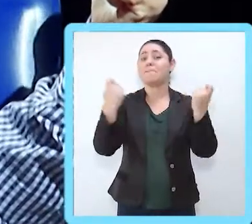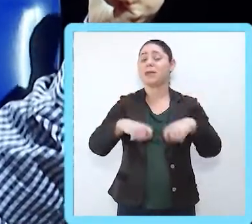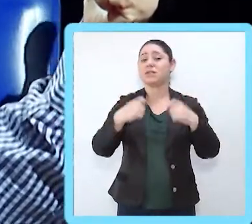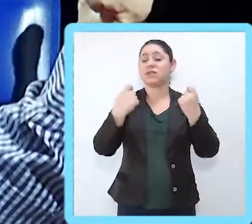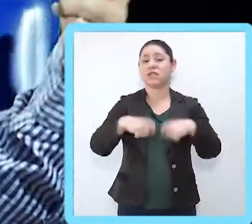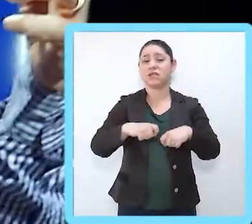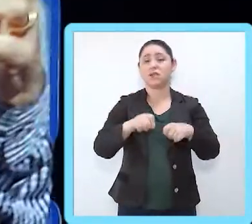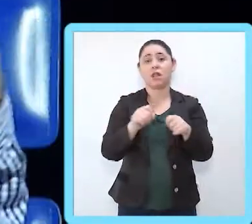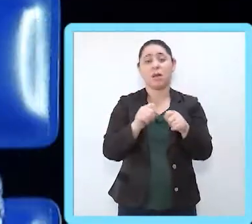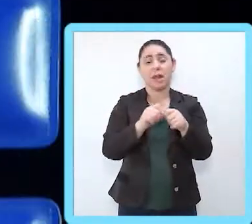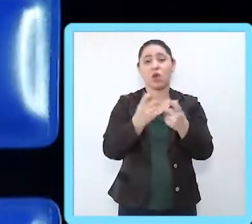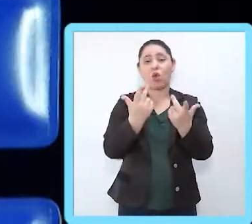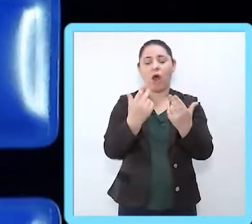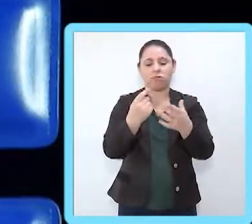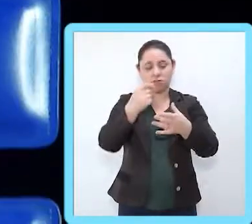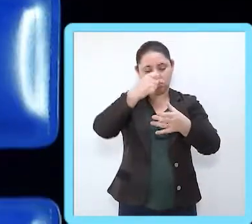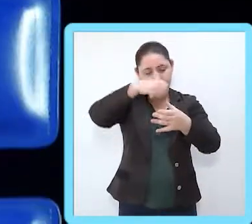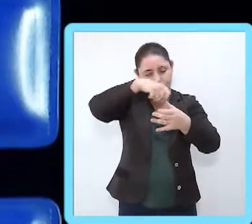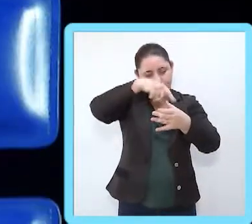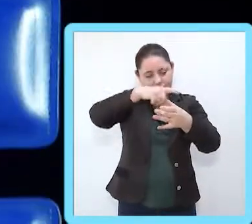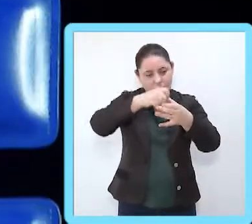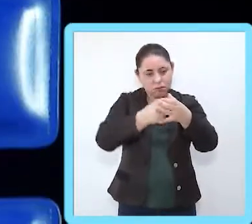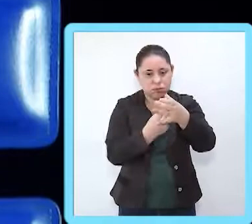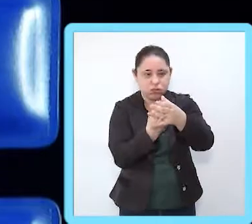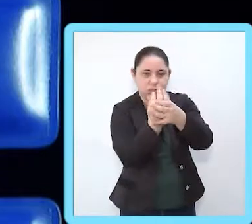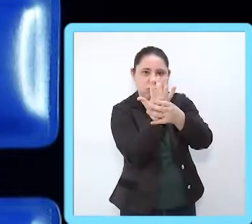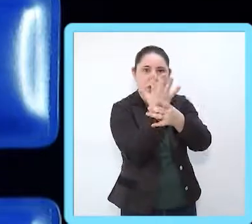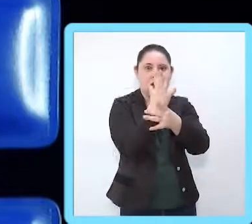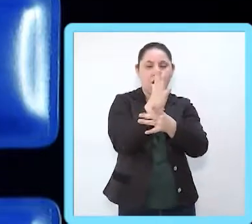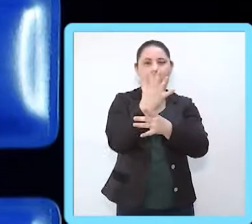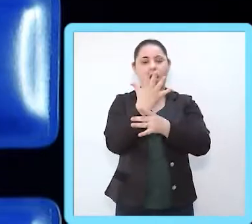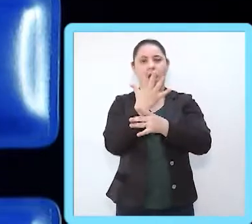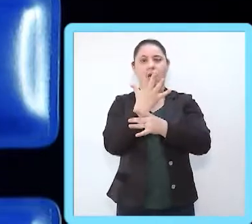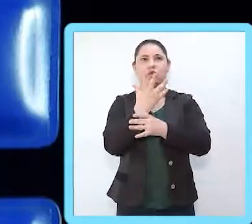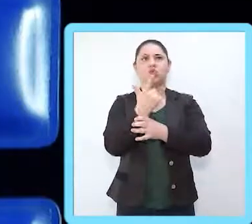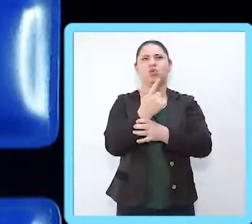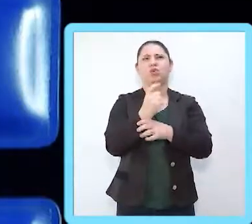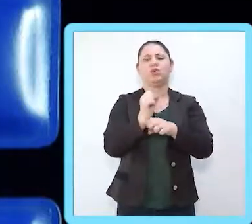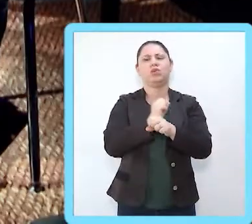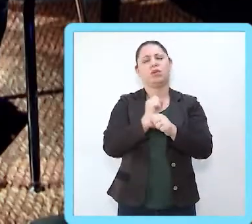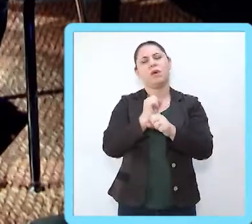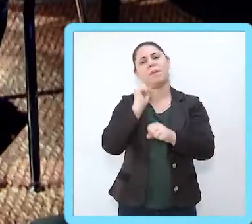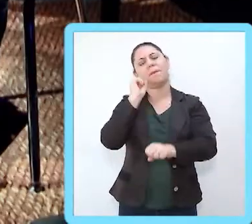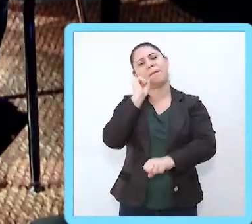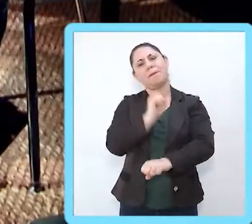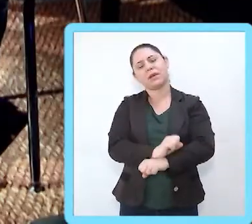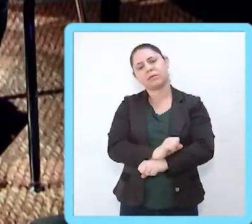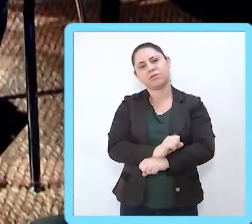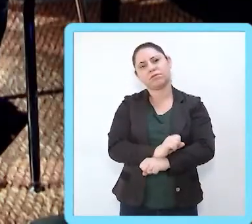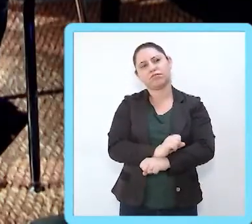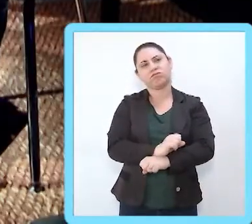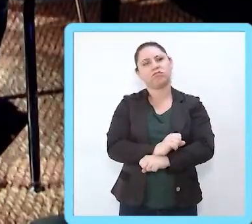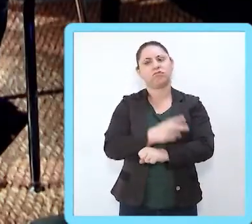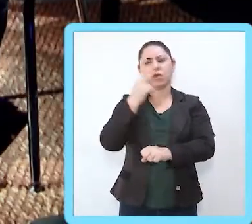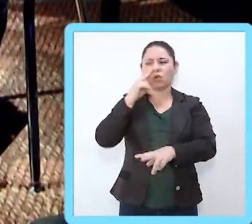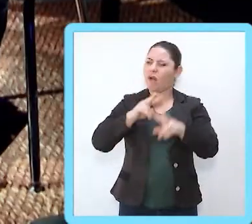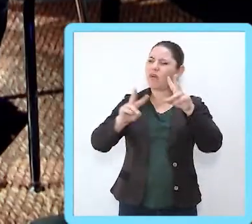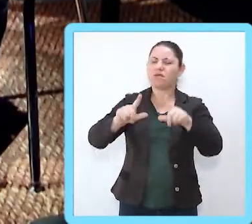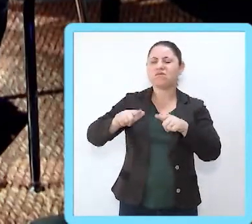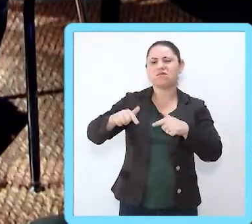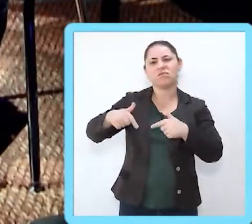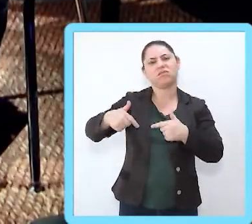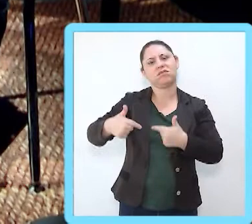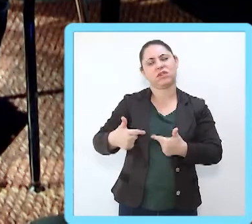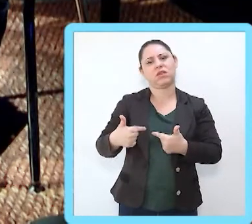que necessitam desse fertilizante. Por pouca coisa, essa fábrica está parada lá há mais de 2 anos. E não se vê